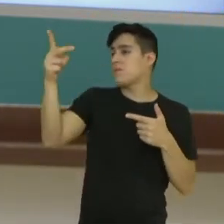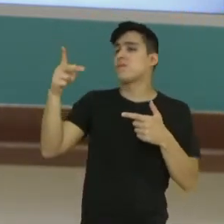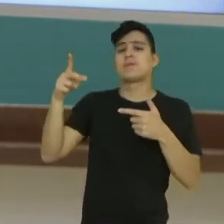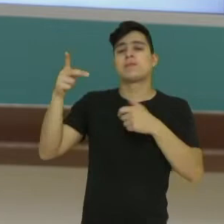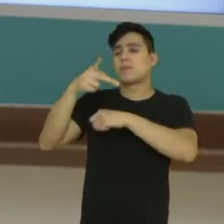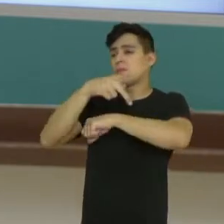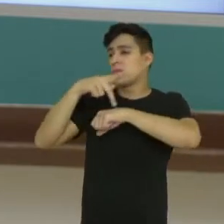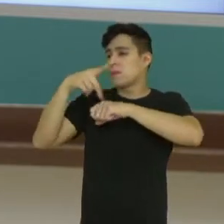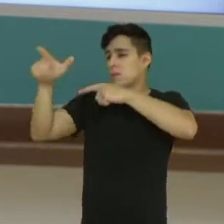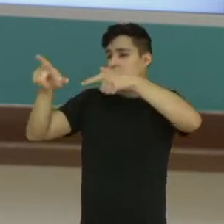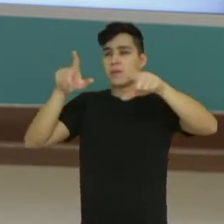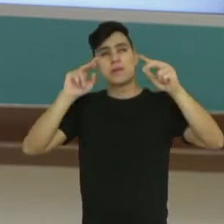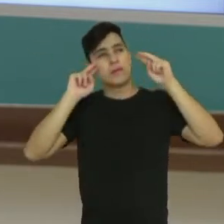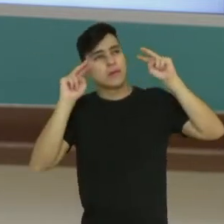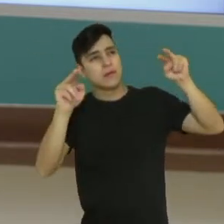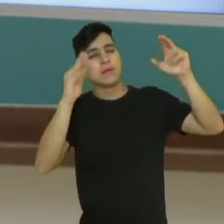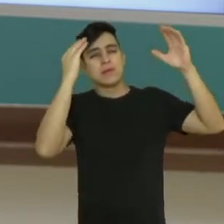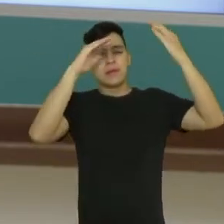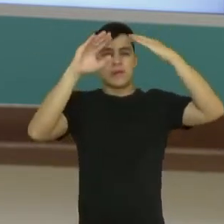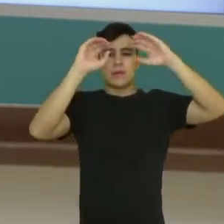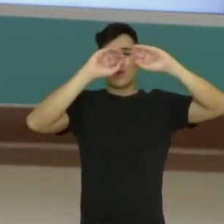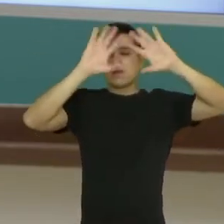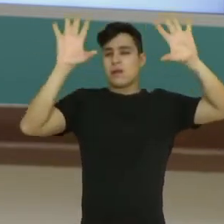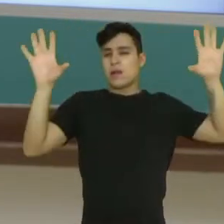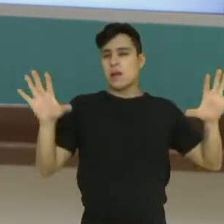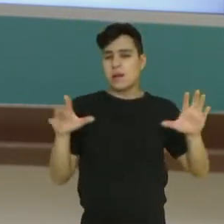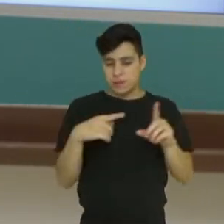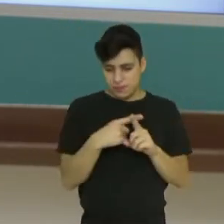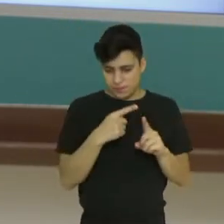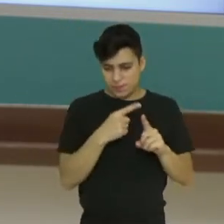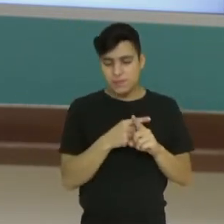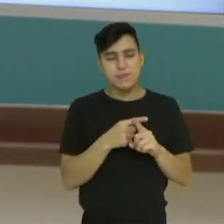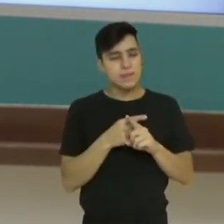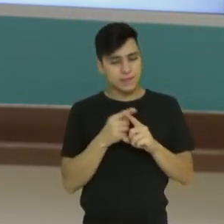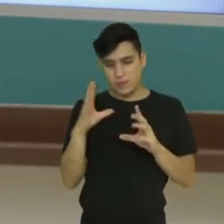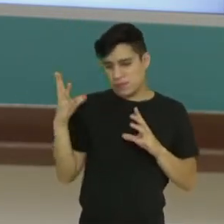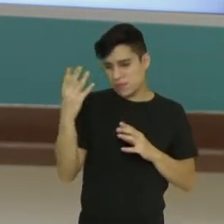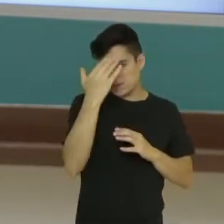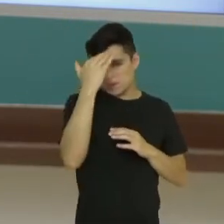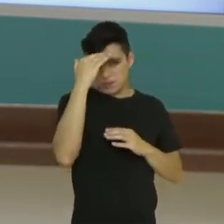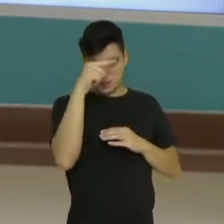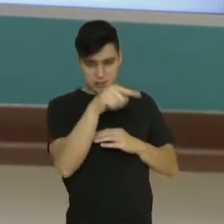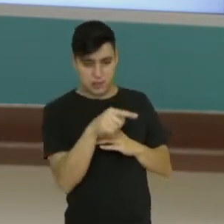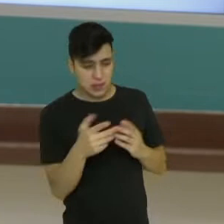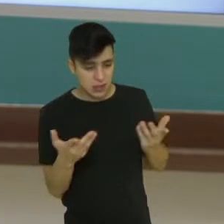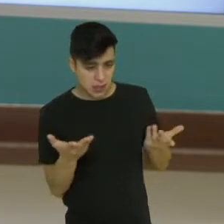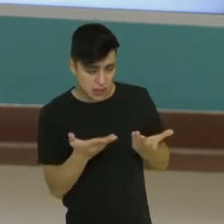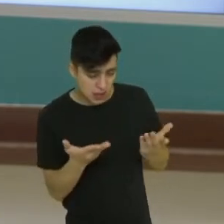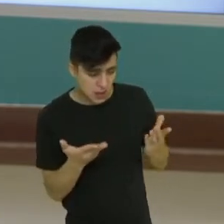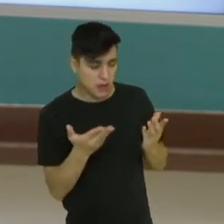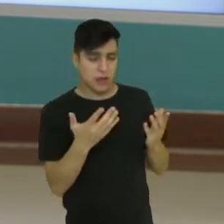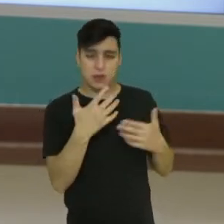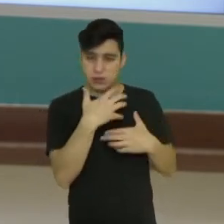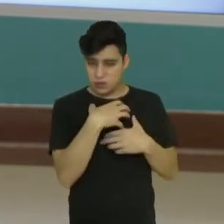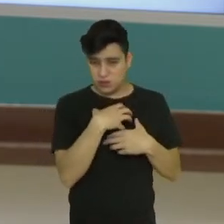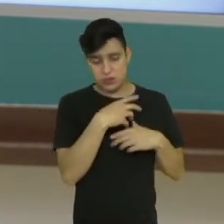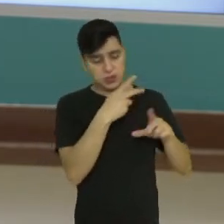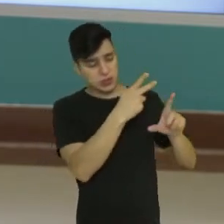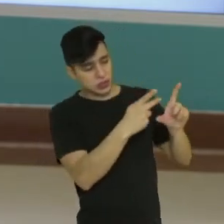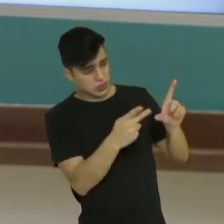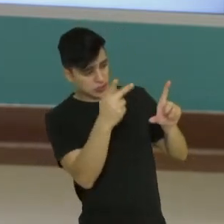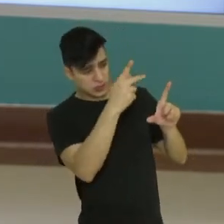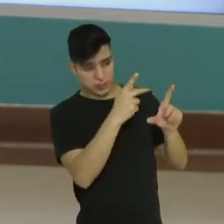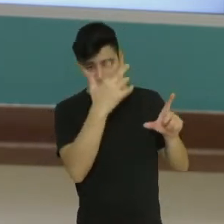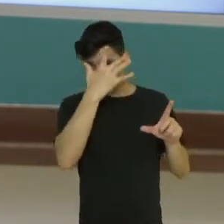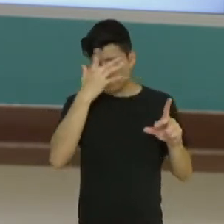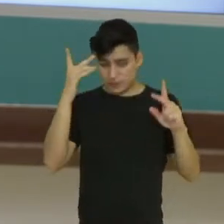Japão, todo mundo vai entender também. Porque ela passa as fronteiras. Então, com essa linguagem agora feita, que é a linguagem do desenho, os